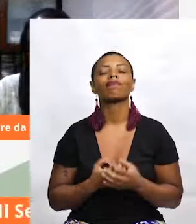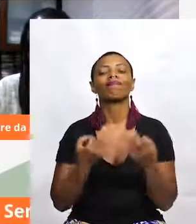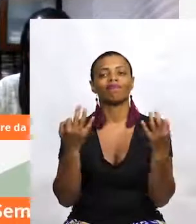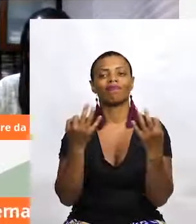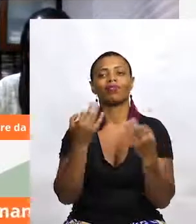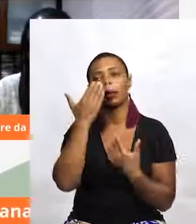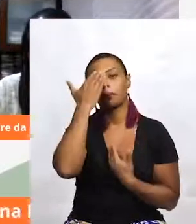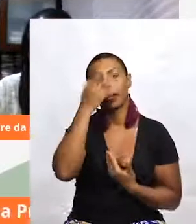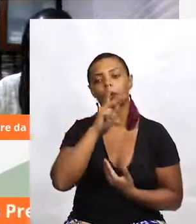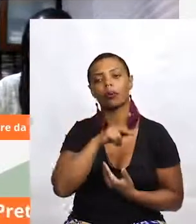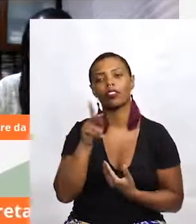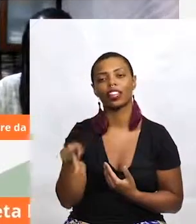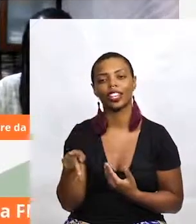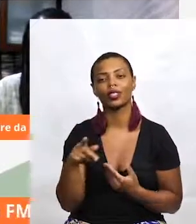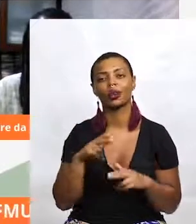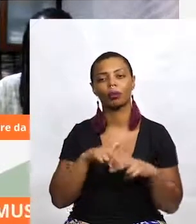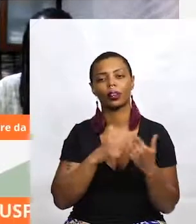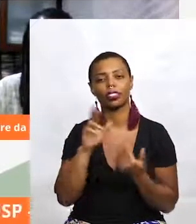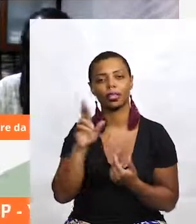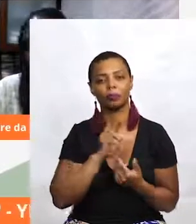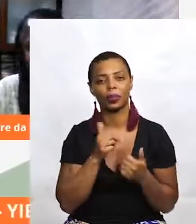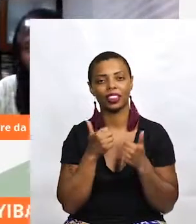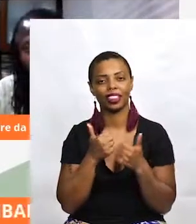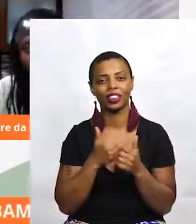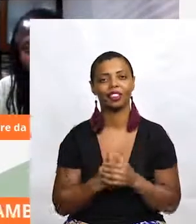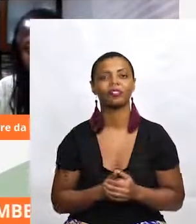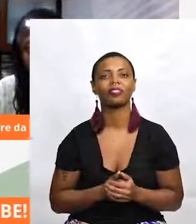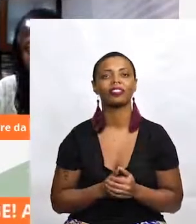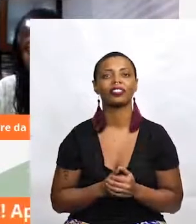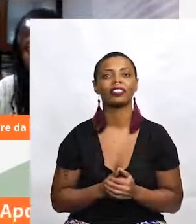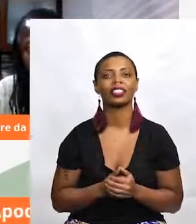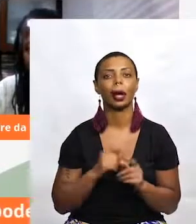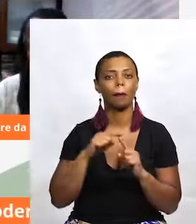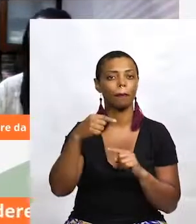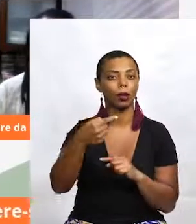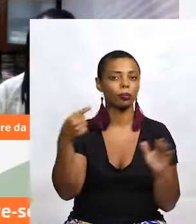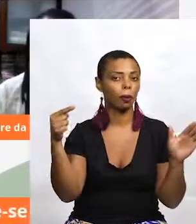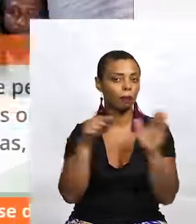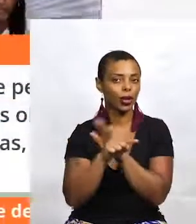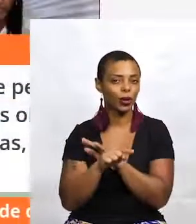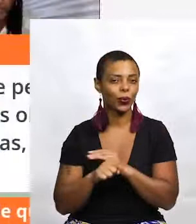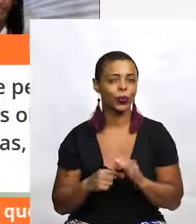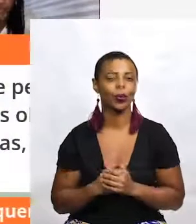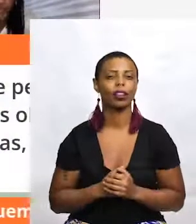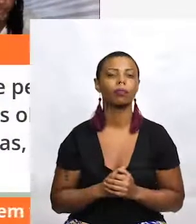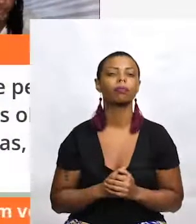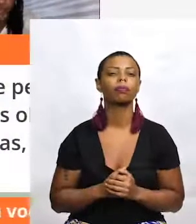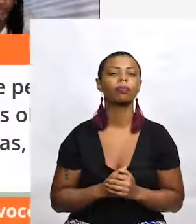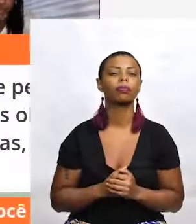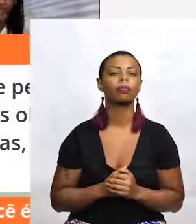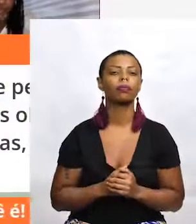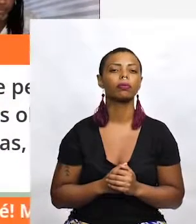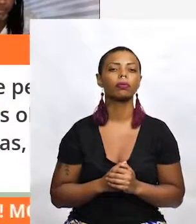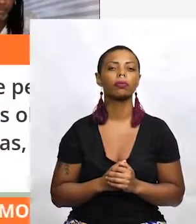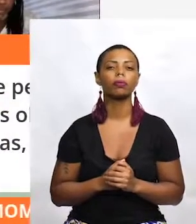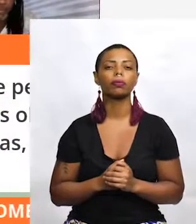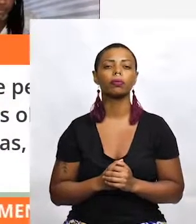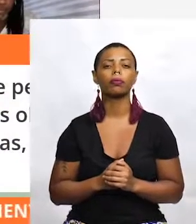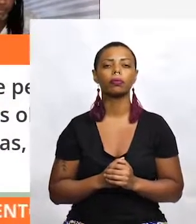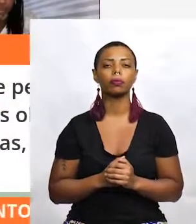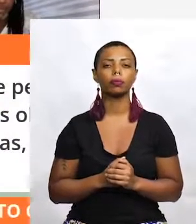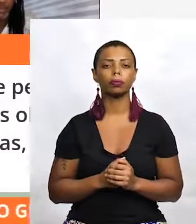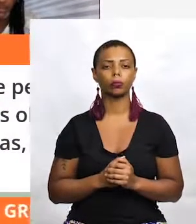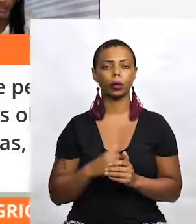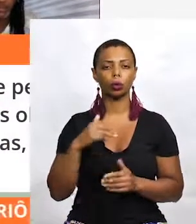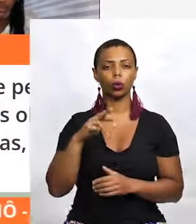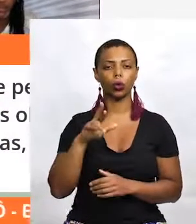Exatamente. Obrigada, professor, pela resposta. De nada. Vamos para a próxima pergunta. Vai aparecer aqui, da